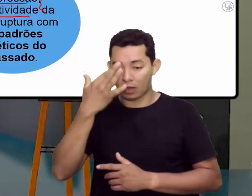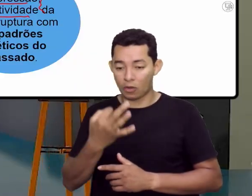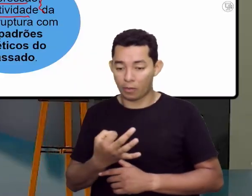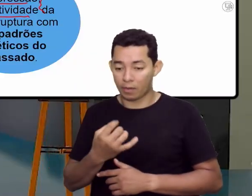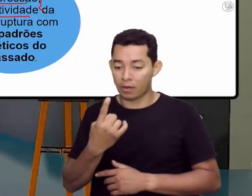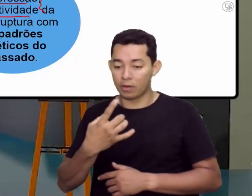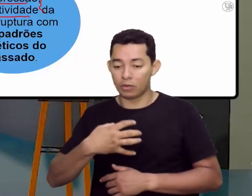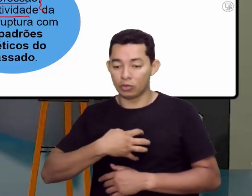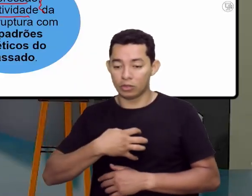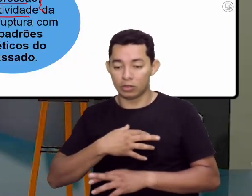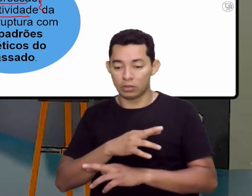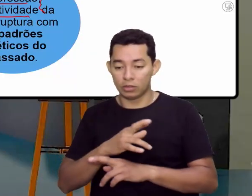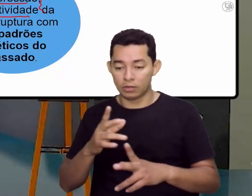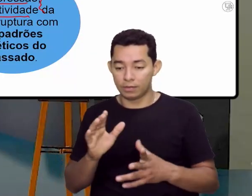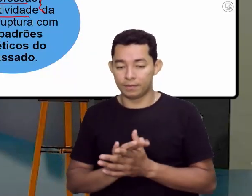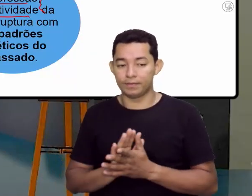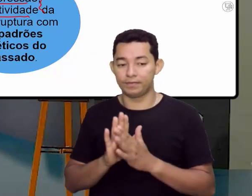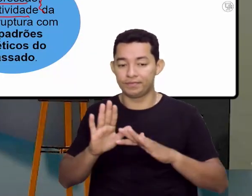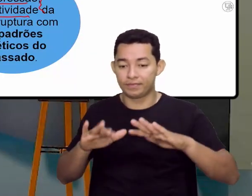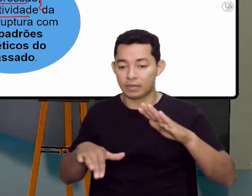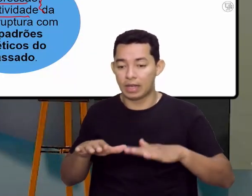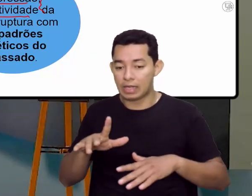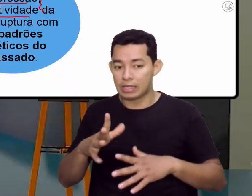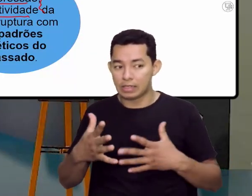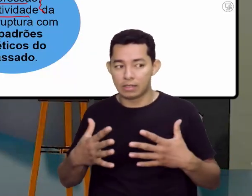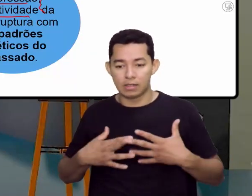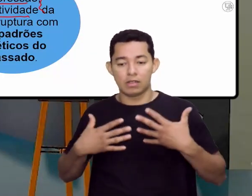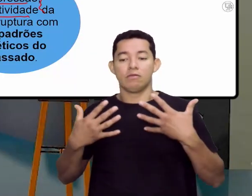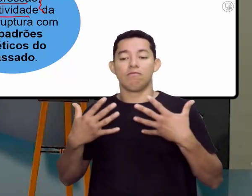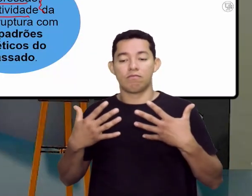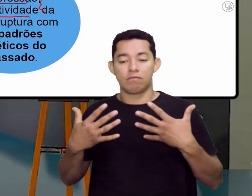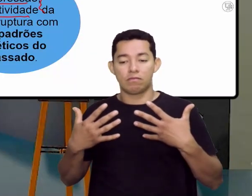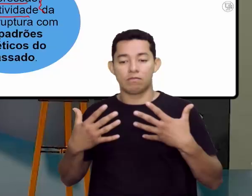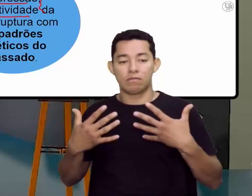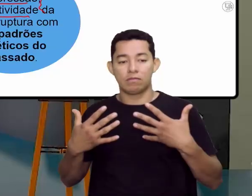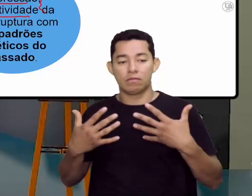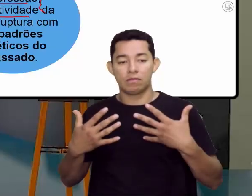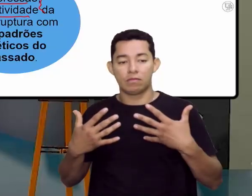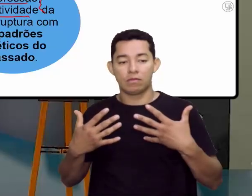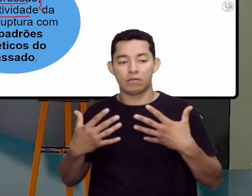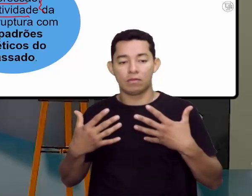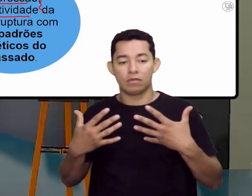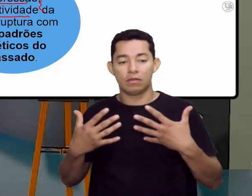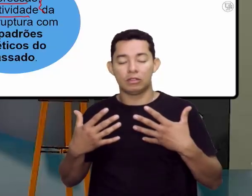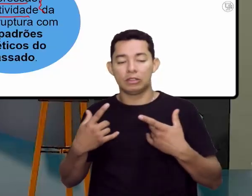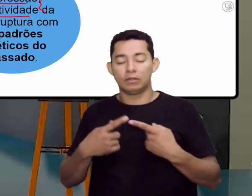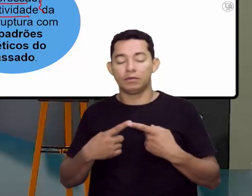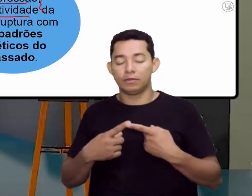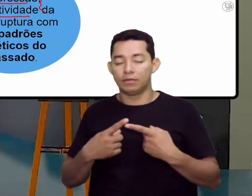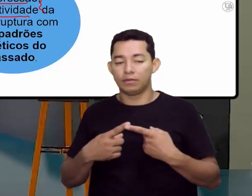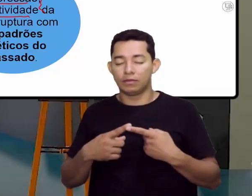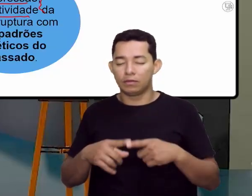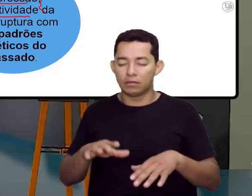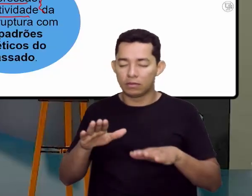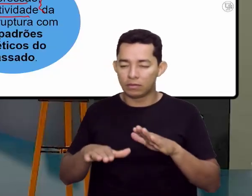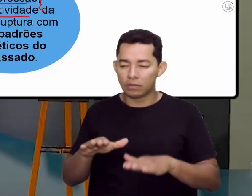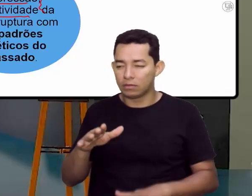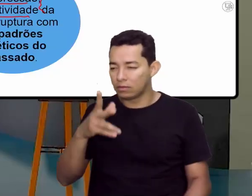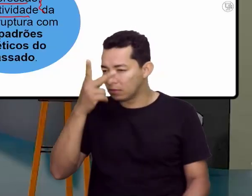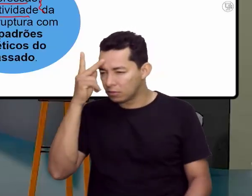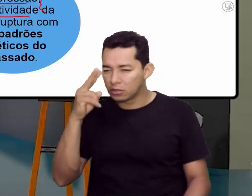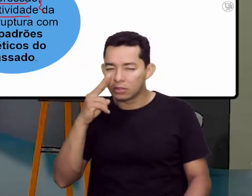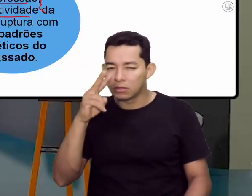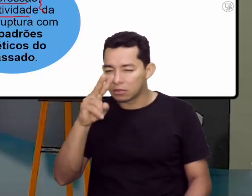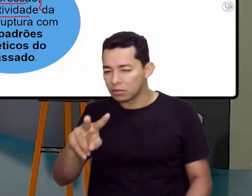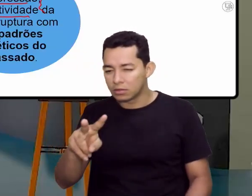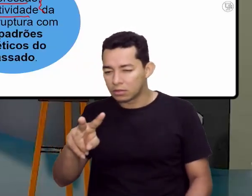fica surpreso com o que as pessoas... Eu também tenho um trabalho, né? E eu sei muito disso, assim, porque muitas vezes você fica surpreso com o